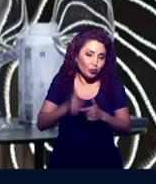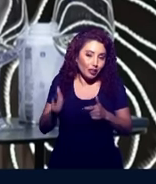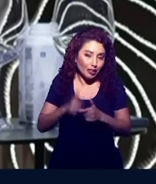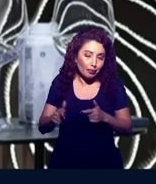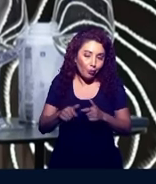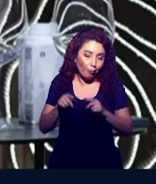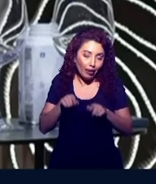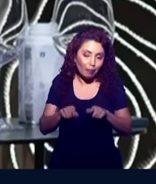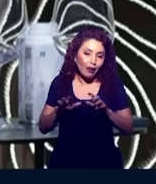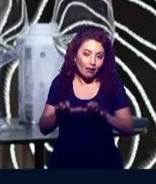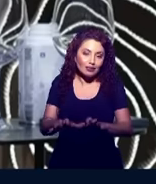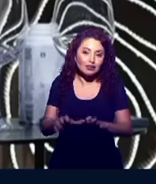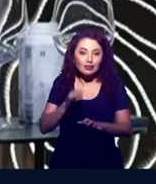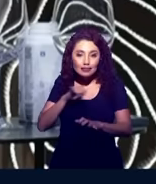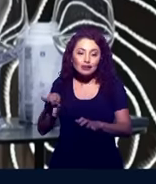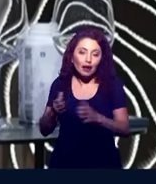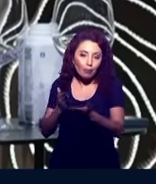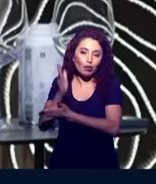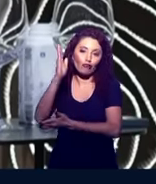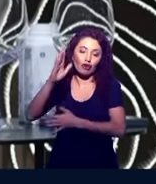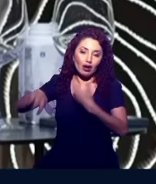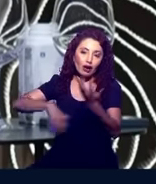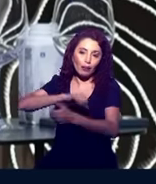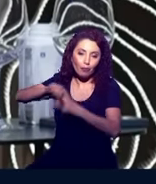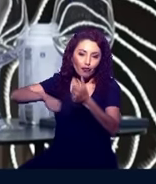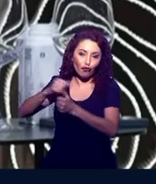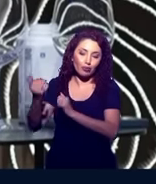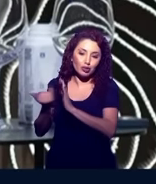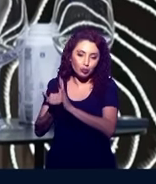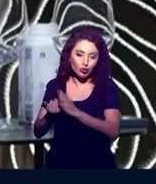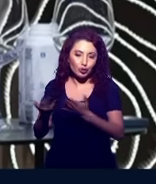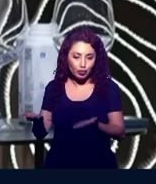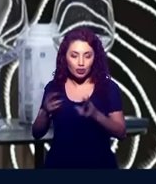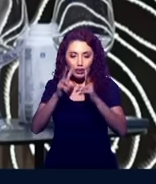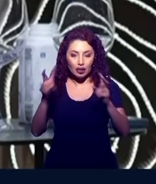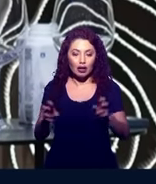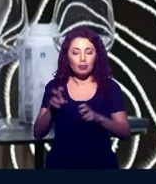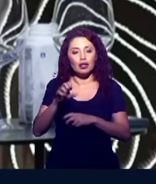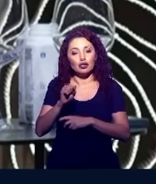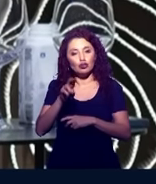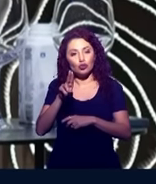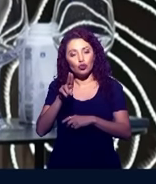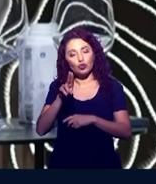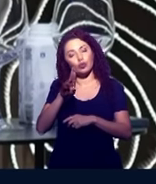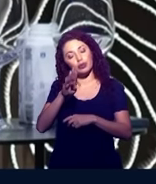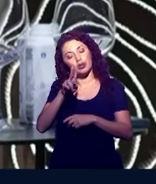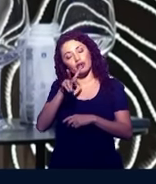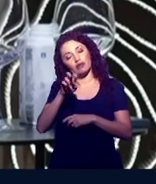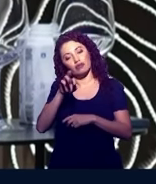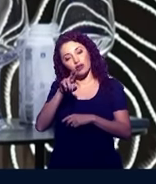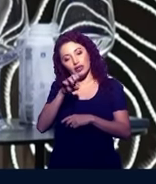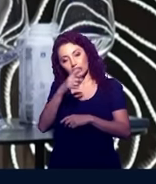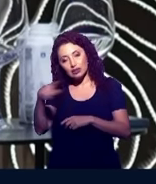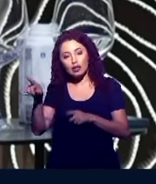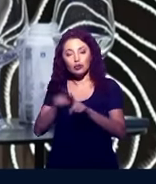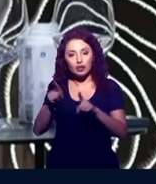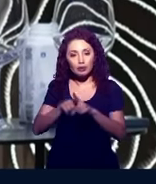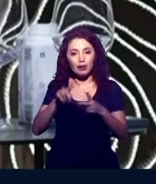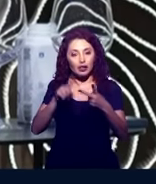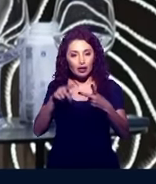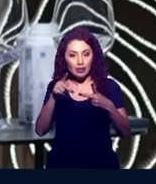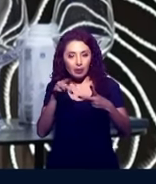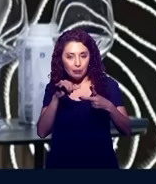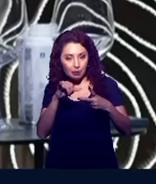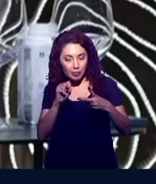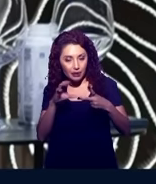passado tanto o da subvenção quanto o do do piscofins esses problemas não existiriam e nós estamos